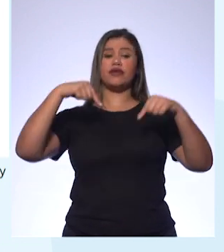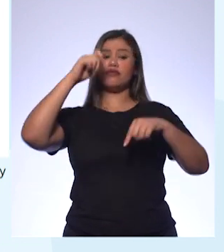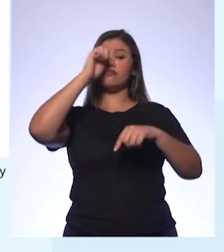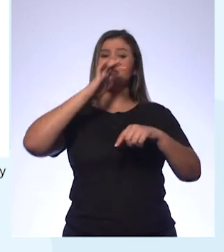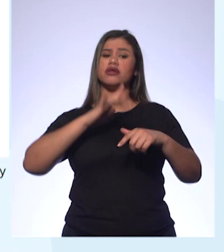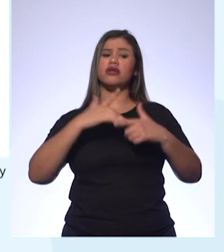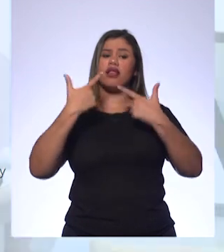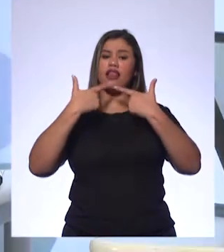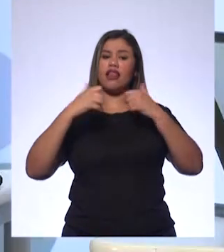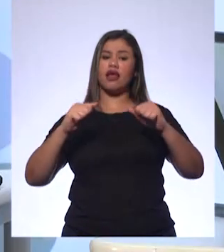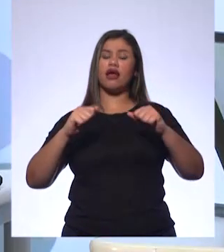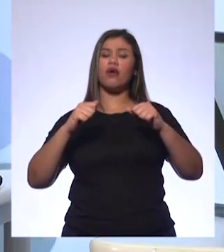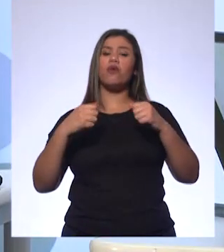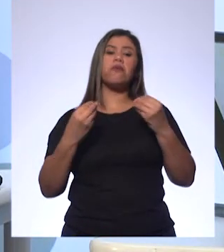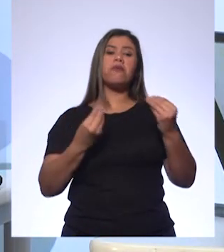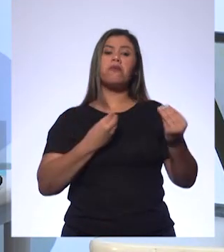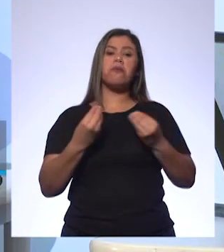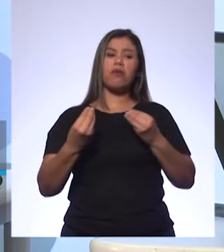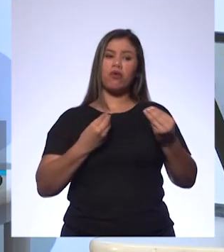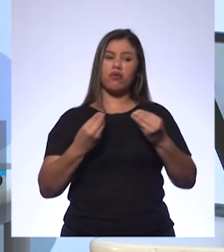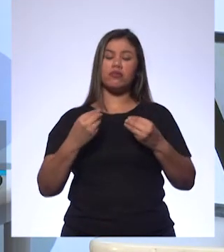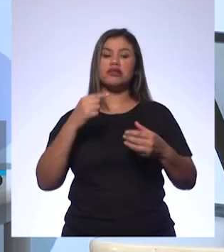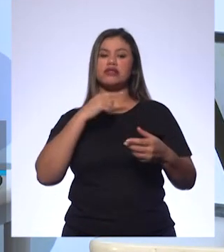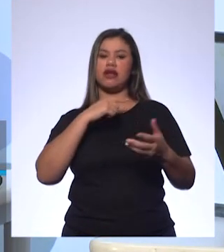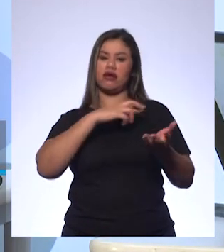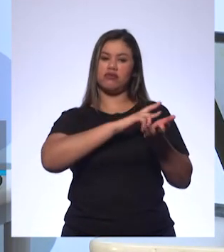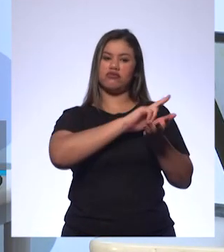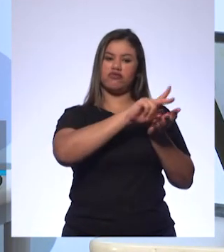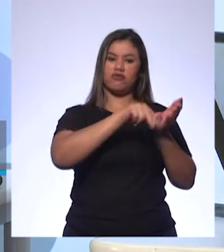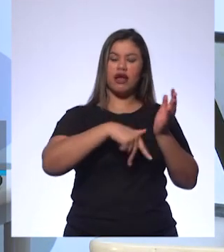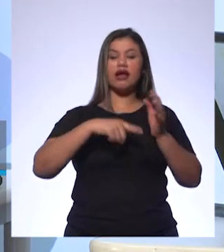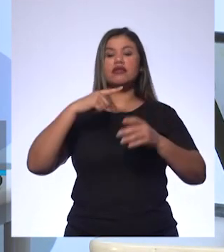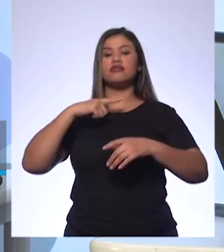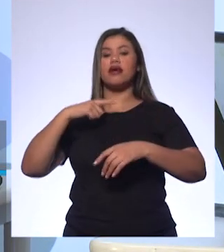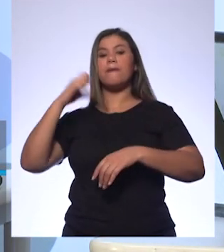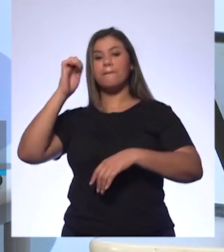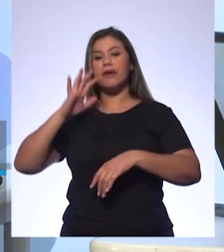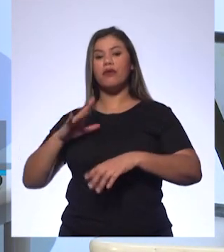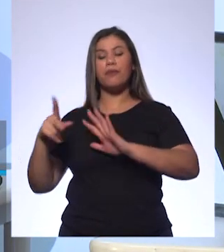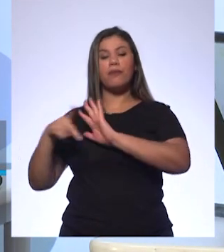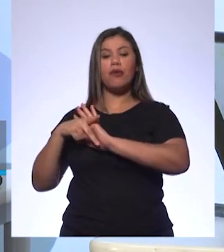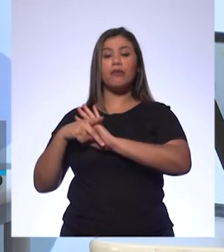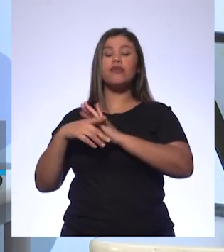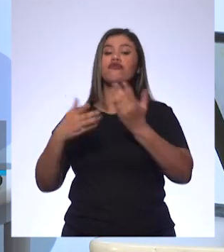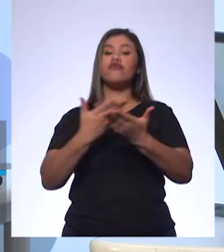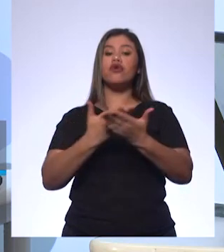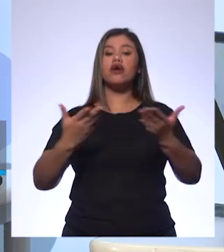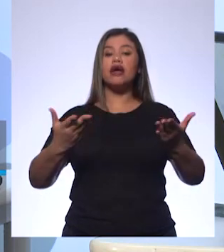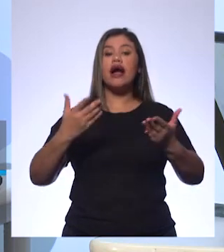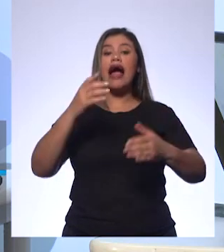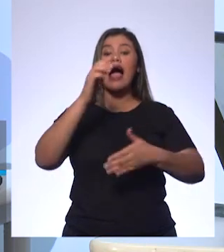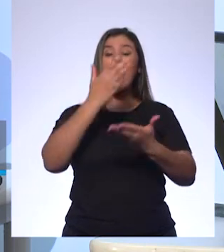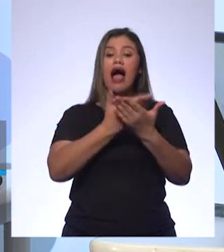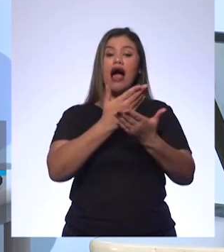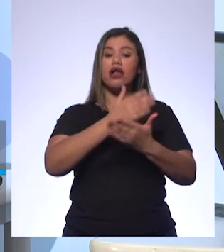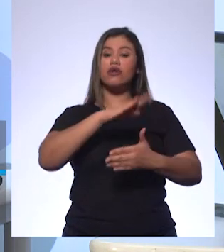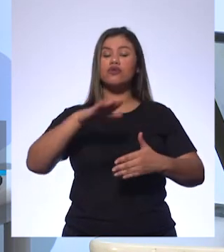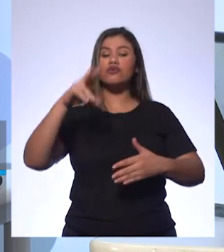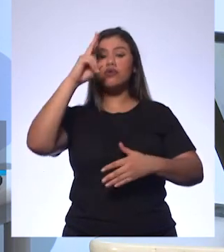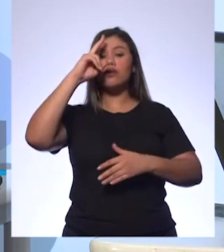variações linguísticas, mas também temos outras variações aí que nossa língua apresenta, certo? Então, quero ver o que que o aluno lembra. Eu vou